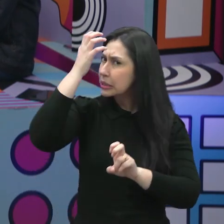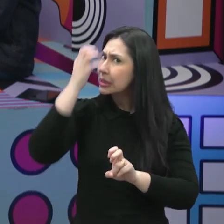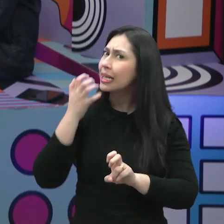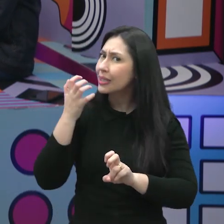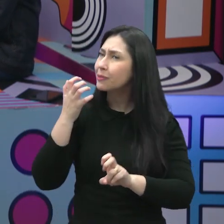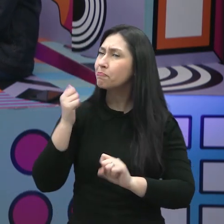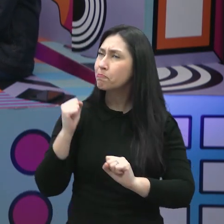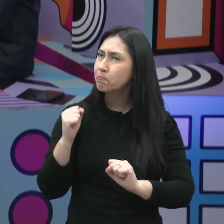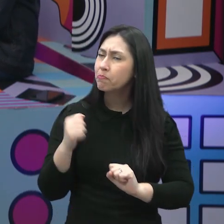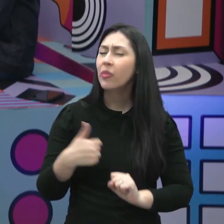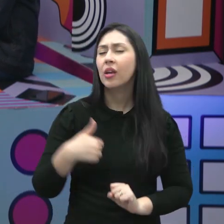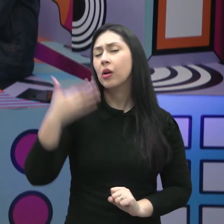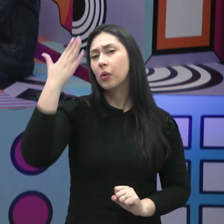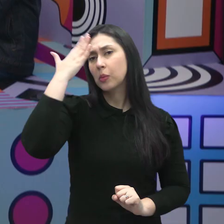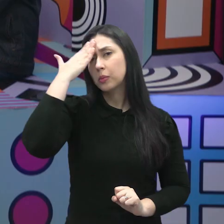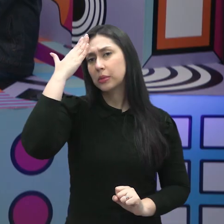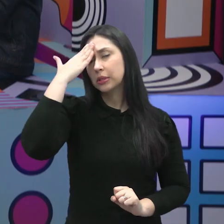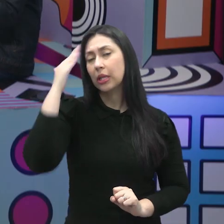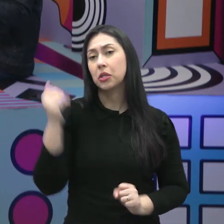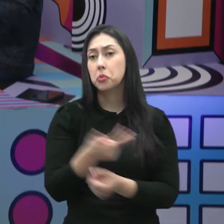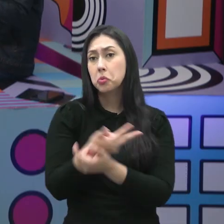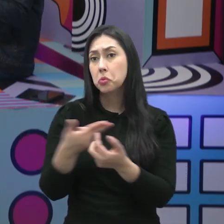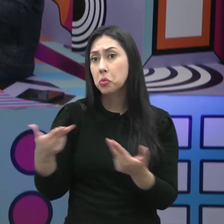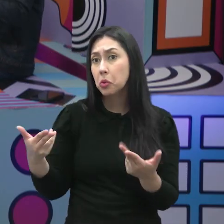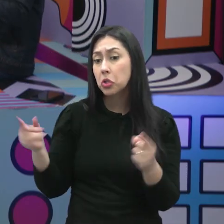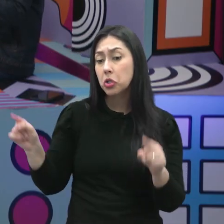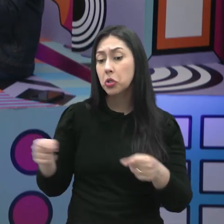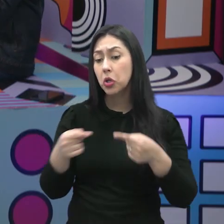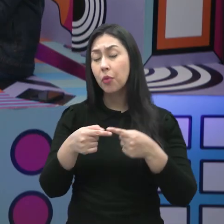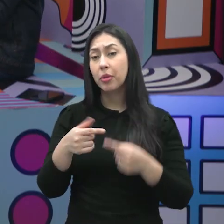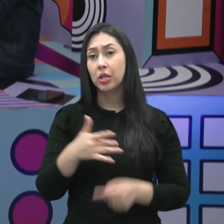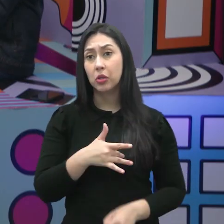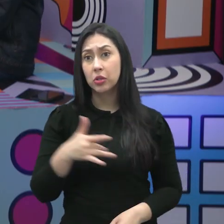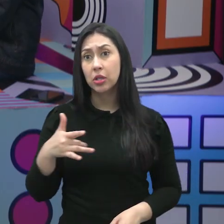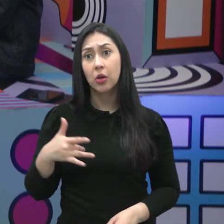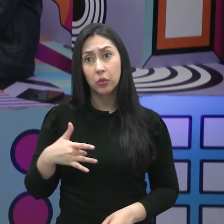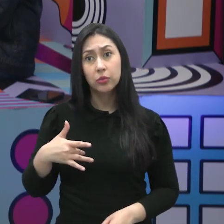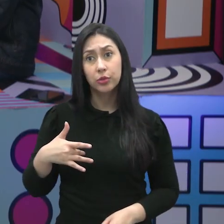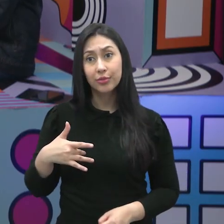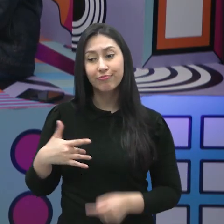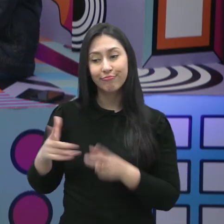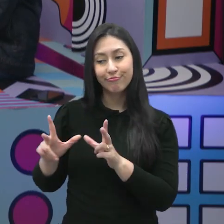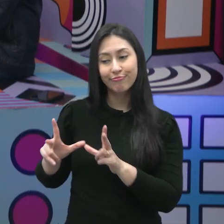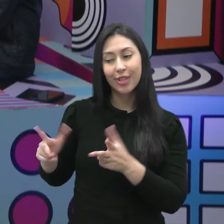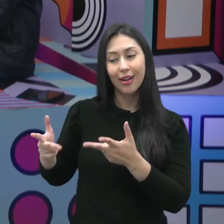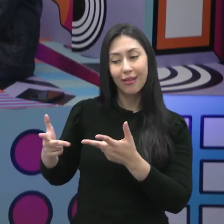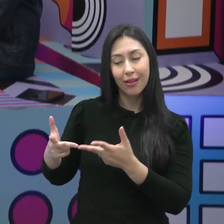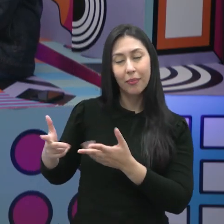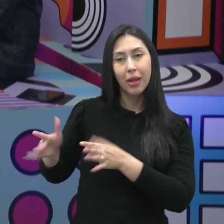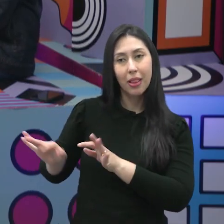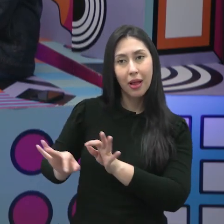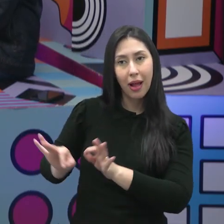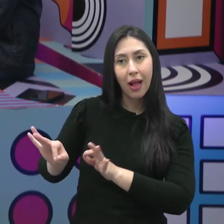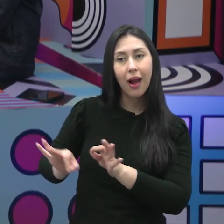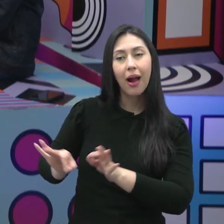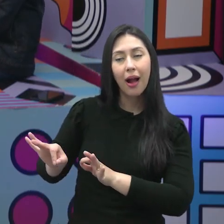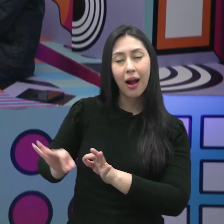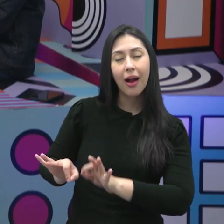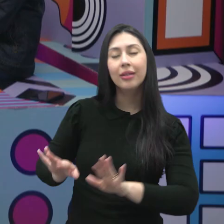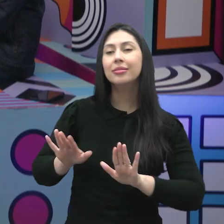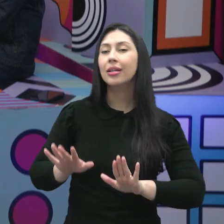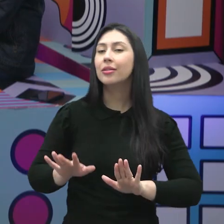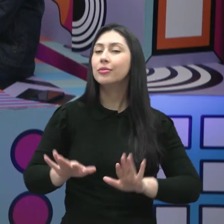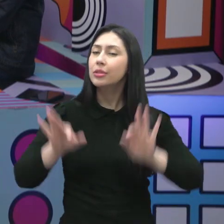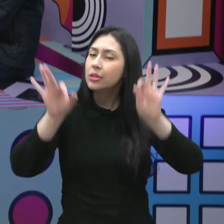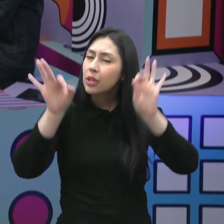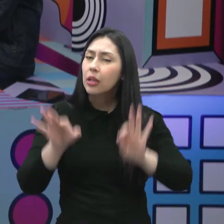parte, eu sei que qualquer coisa relacionada à saúde sempre está na mira do legislativo e com certeza